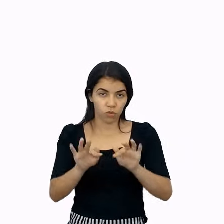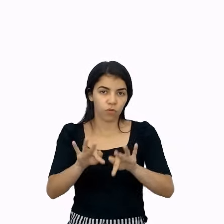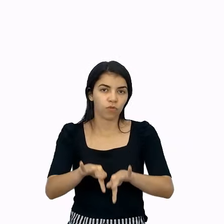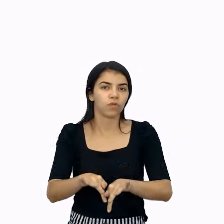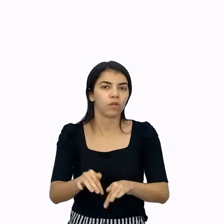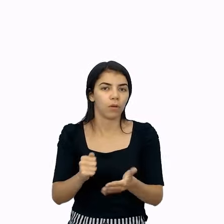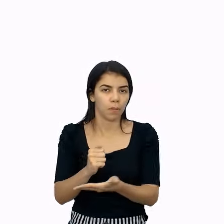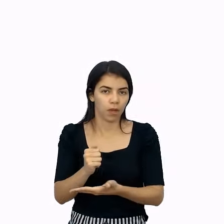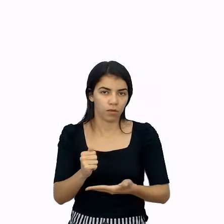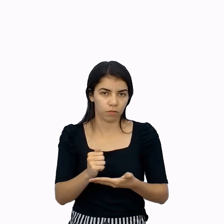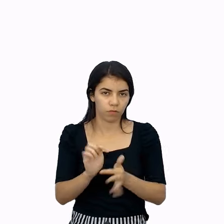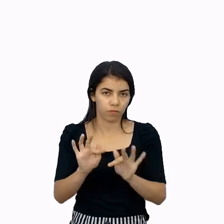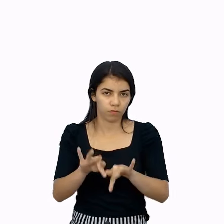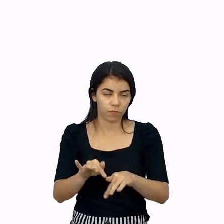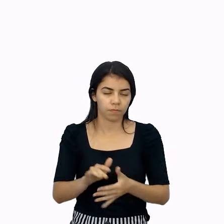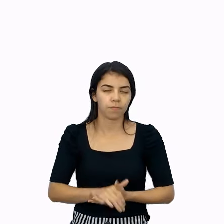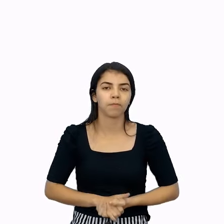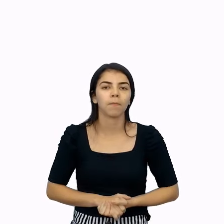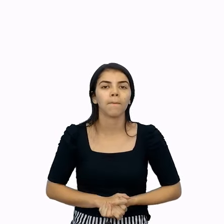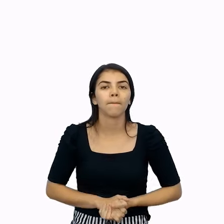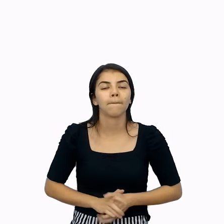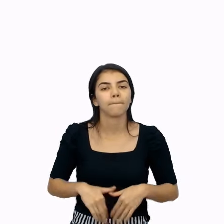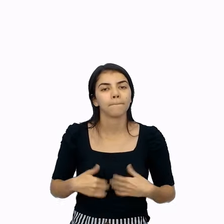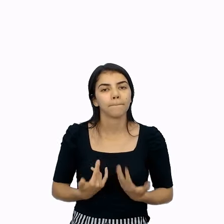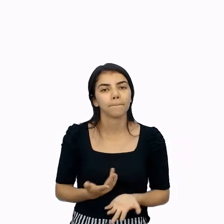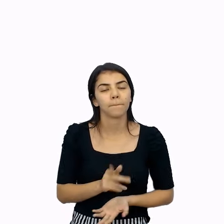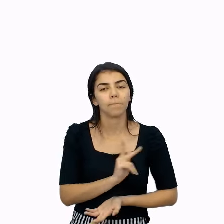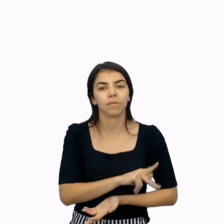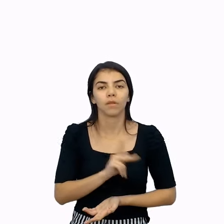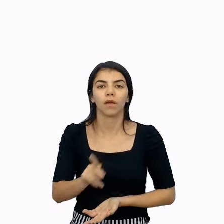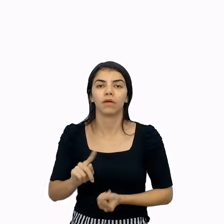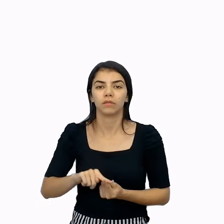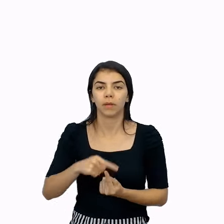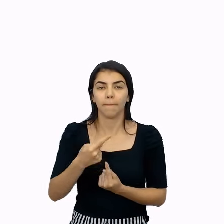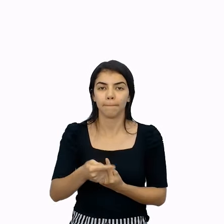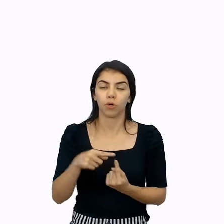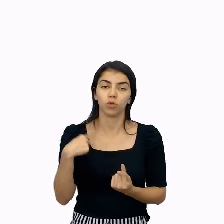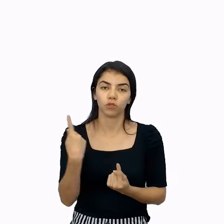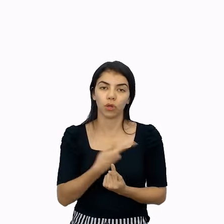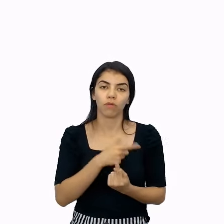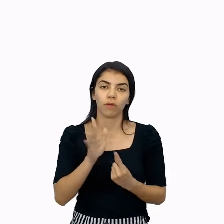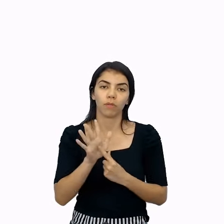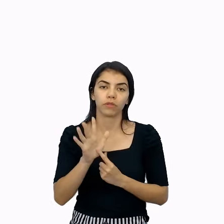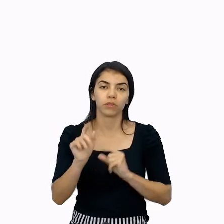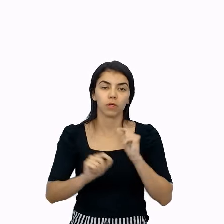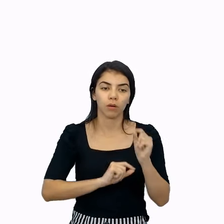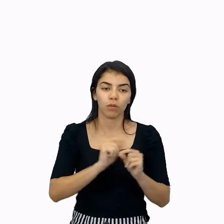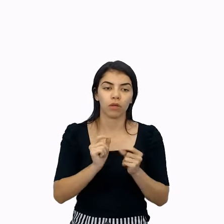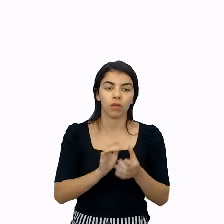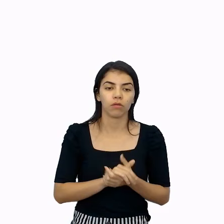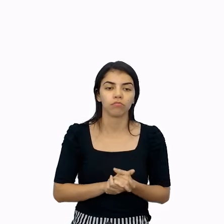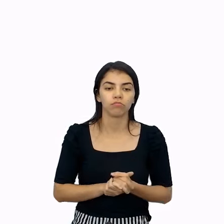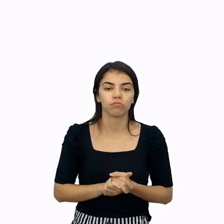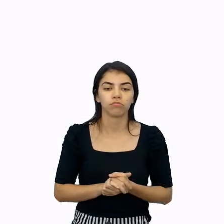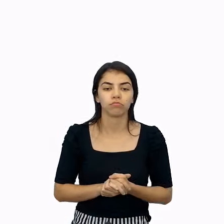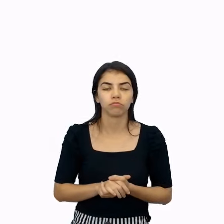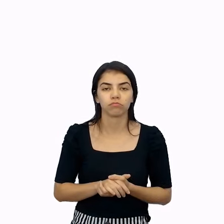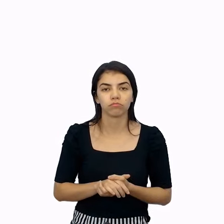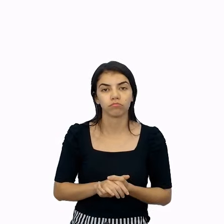educação básica. Então, professores, a seguir, nós mostramos aqui alguns